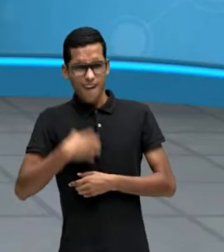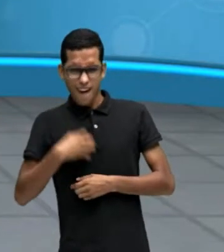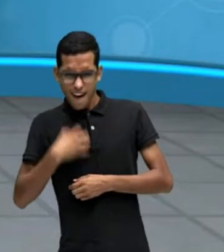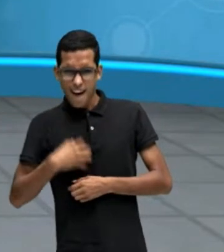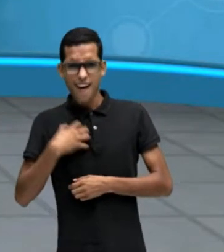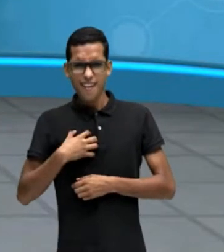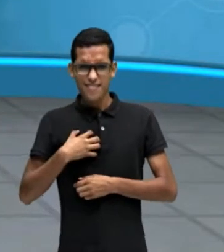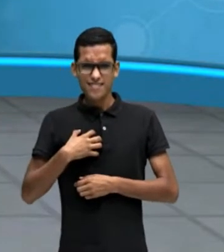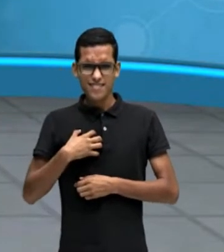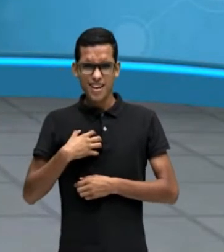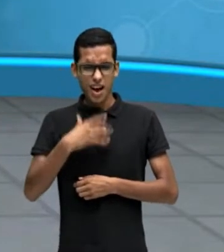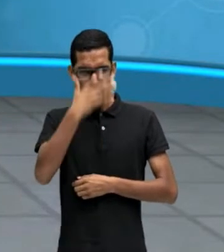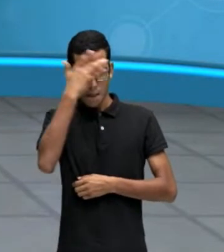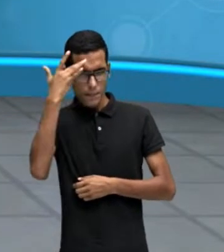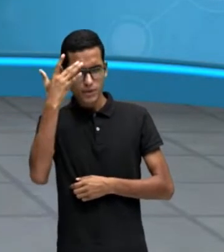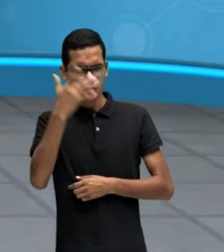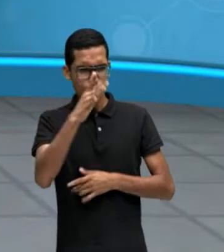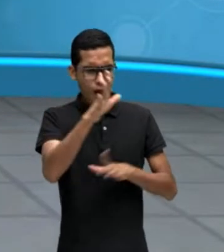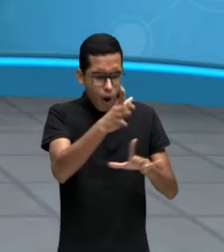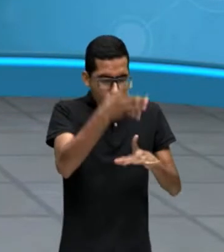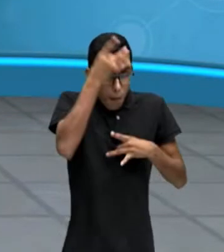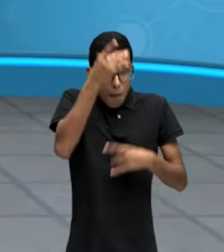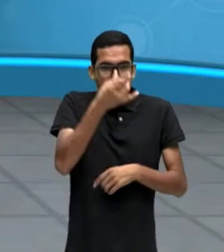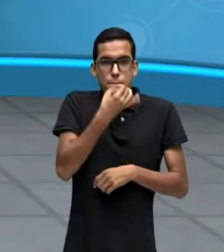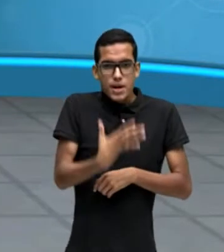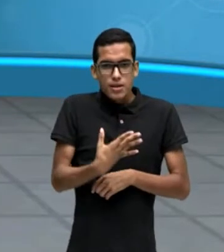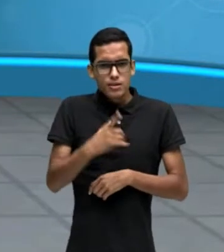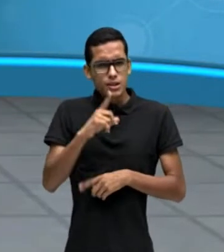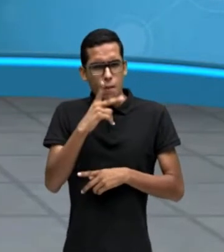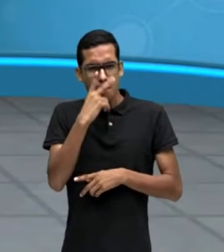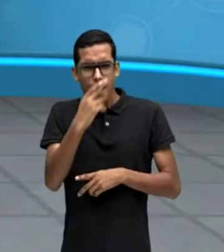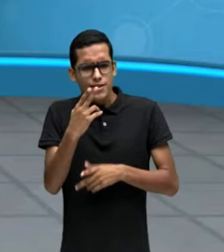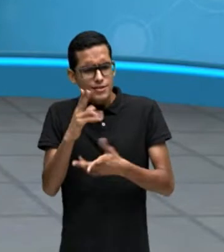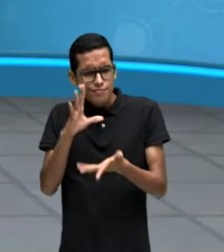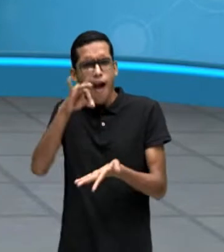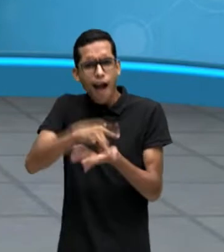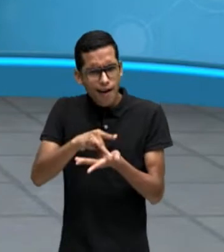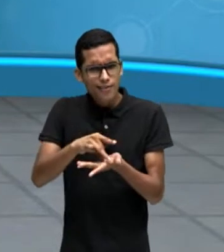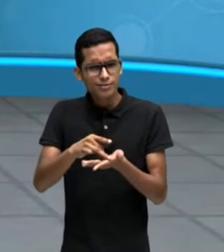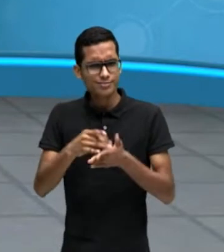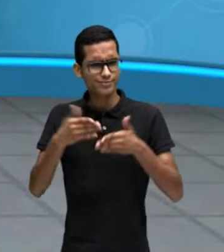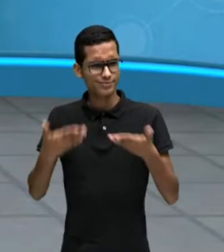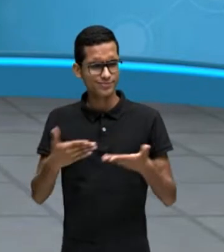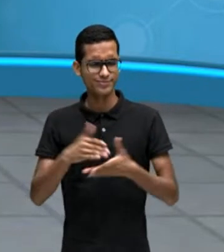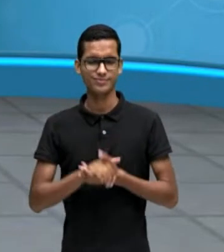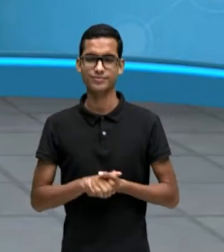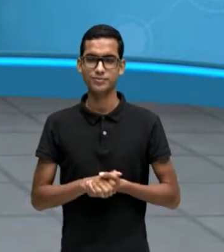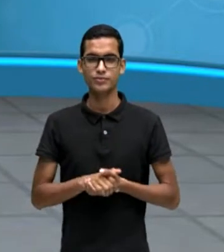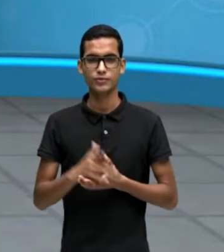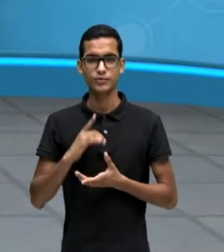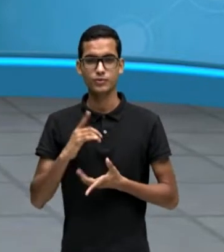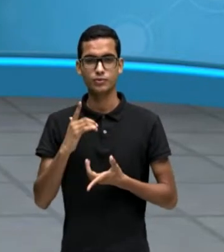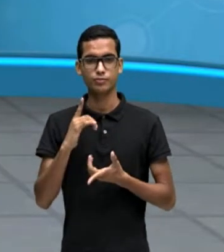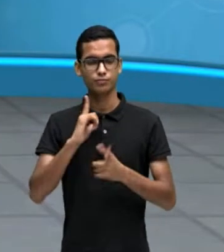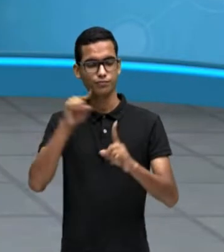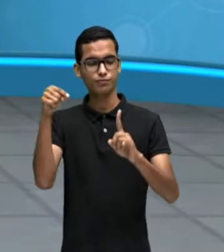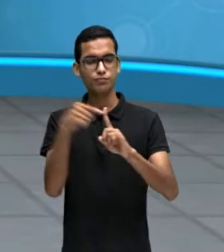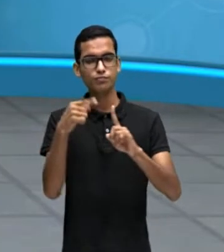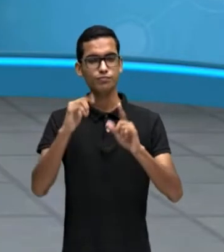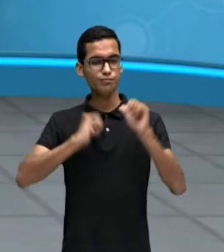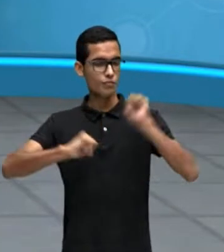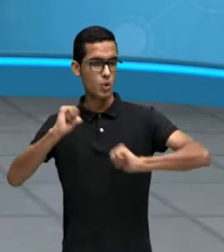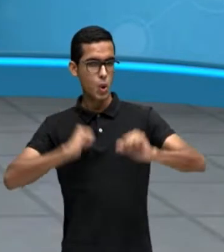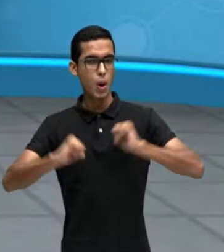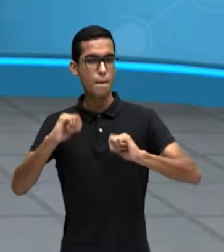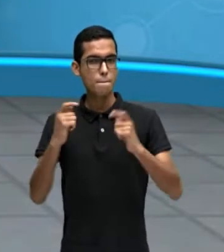pegar ódio, pegar ranço da pessoa, né? Então, isso é a intenção do ator. Ele precisa se envolver tanto com